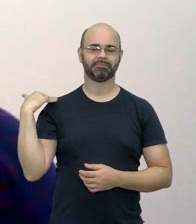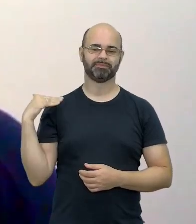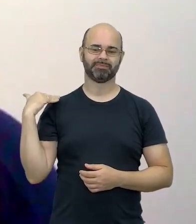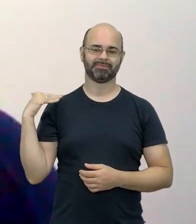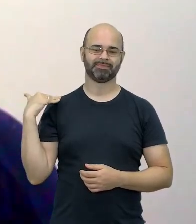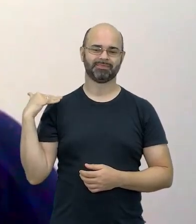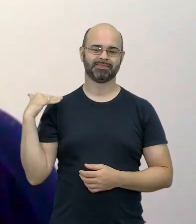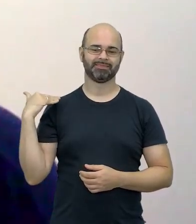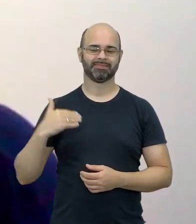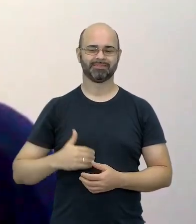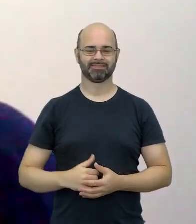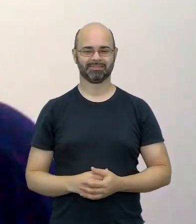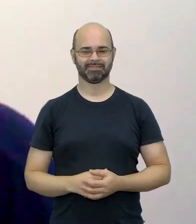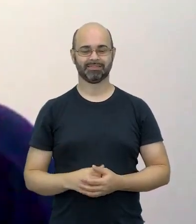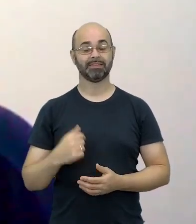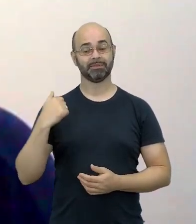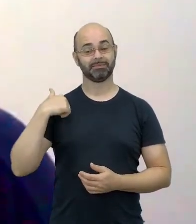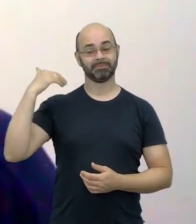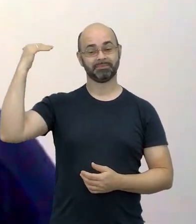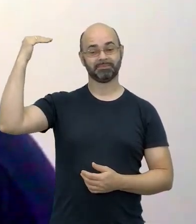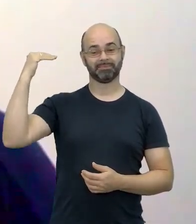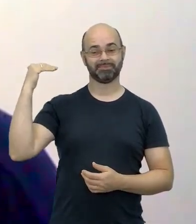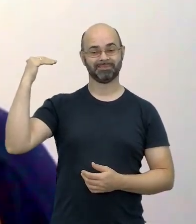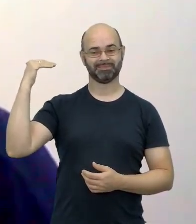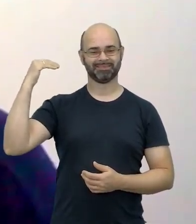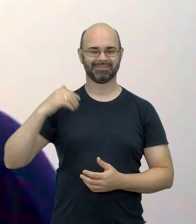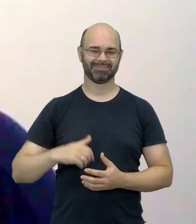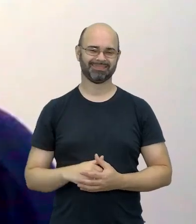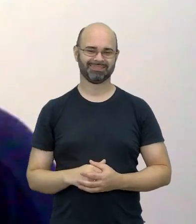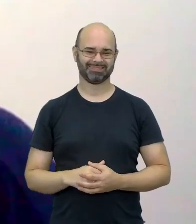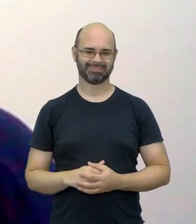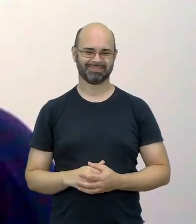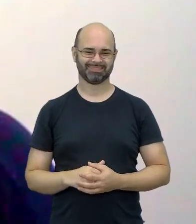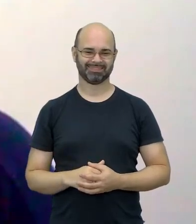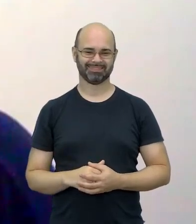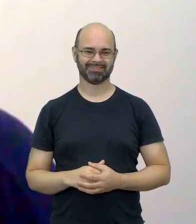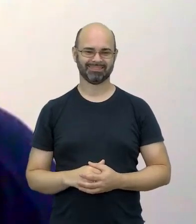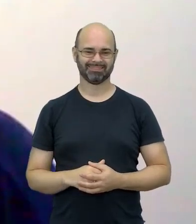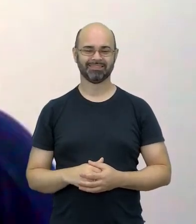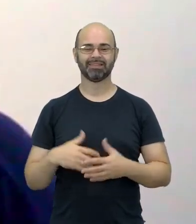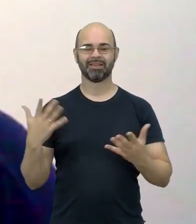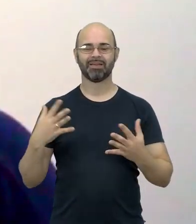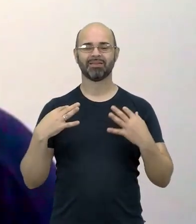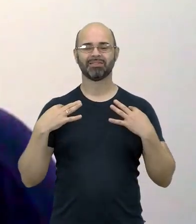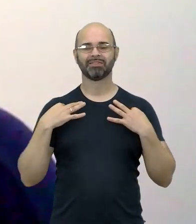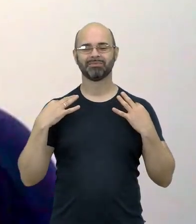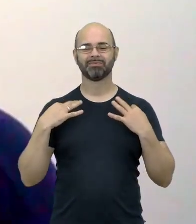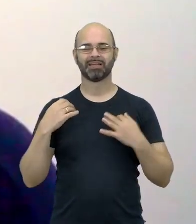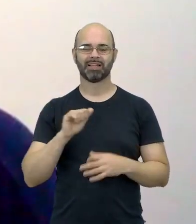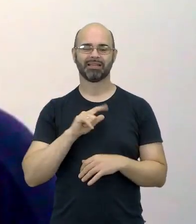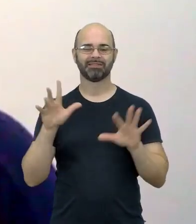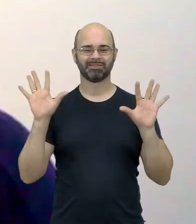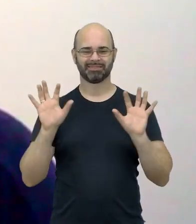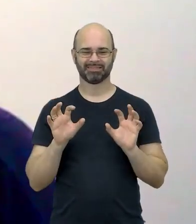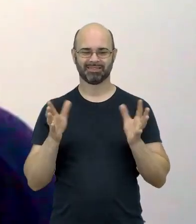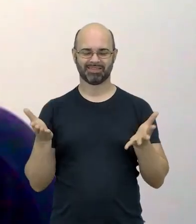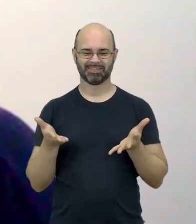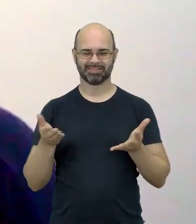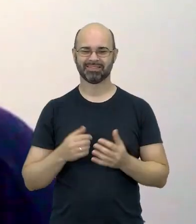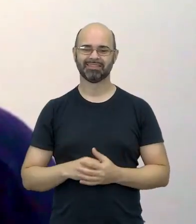ombro e sou baixinha e estou de blusa azul marinho hoje, tá